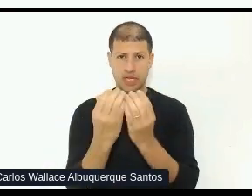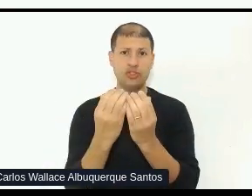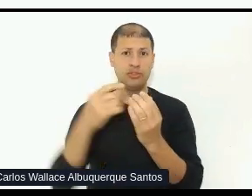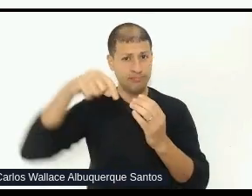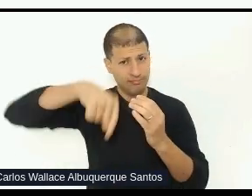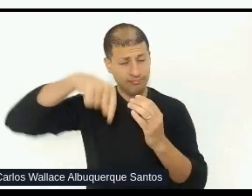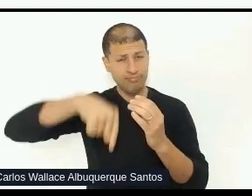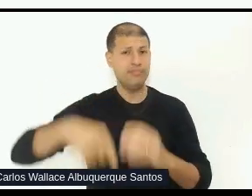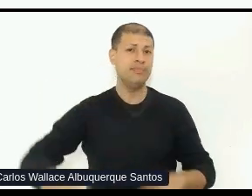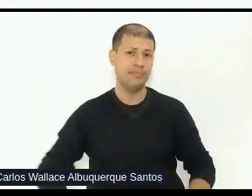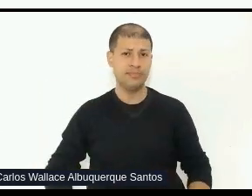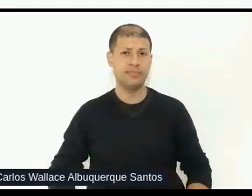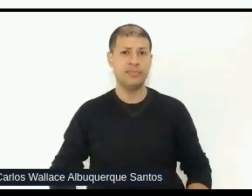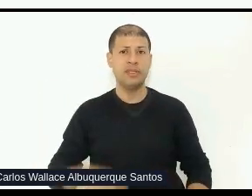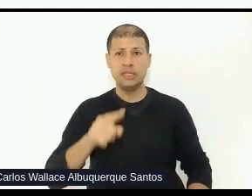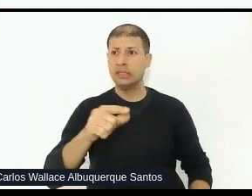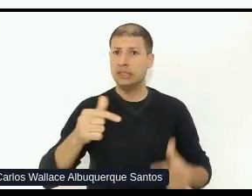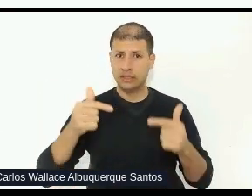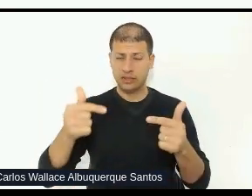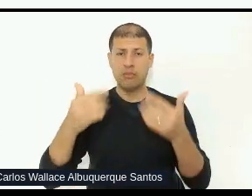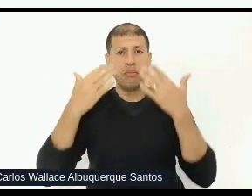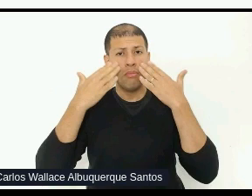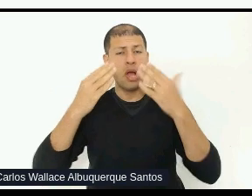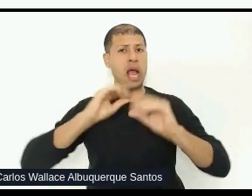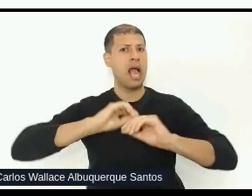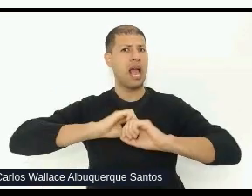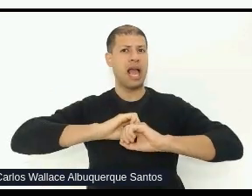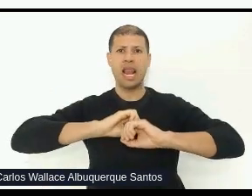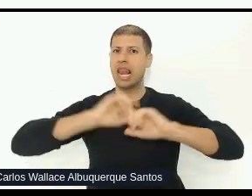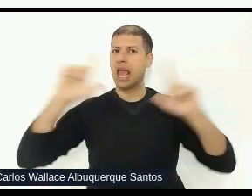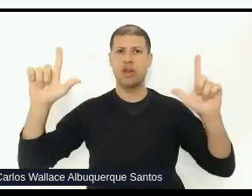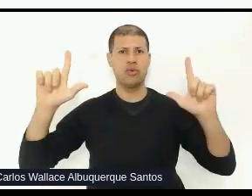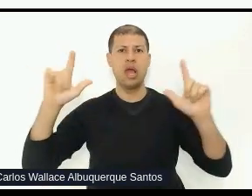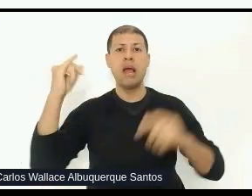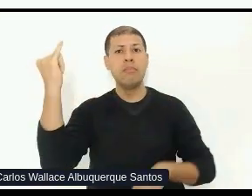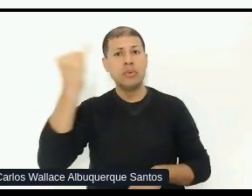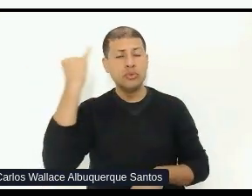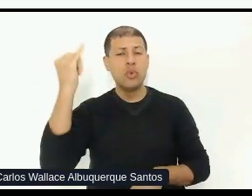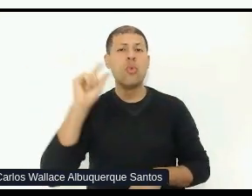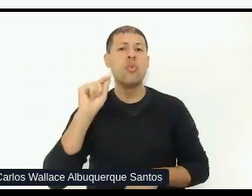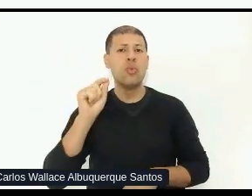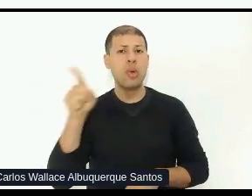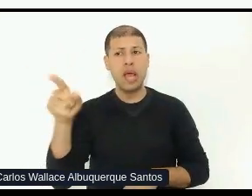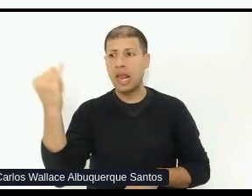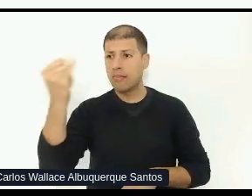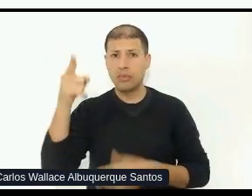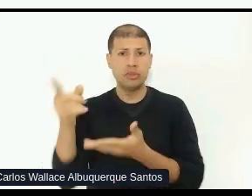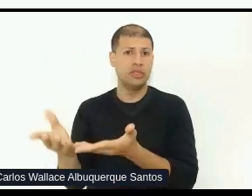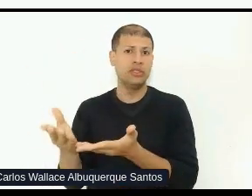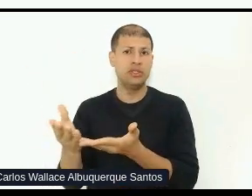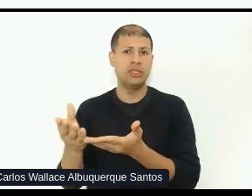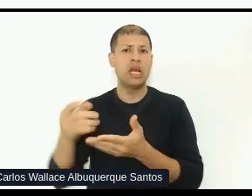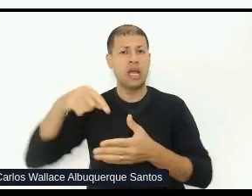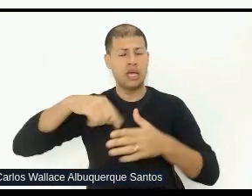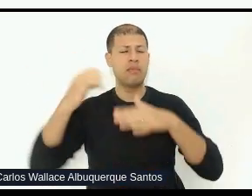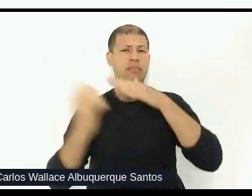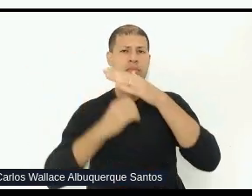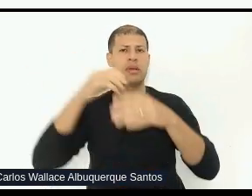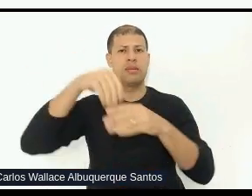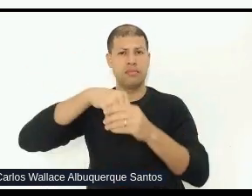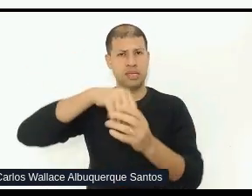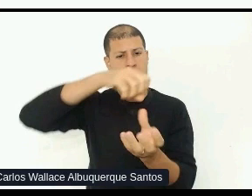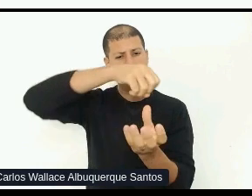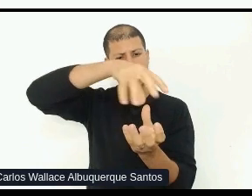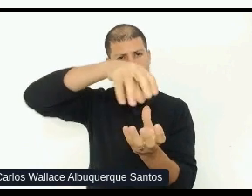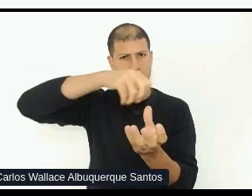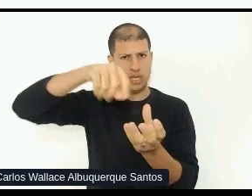e que essa ação evidencia mesmo, de maneira concreta, né, a importância que ela tem para a organização da trilha. E